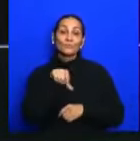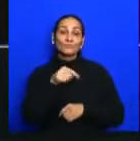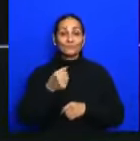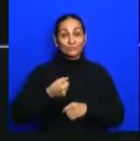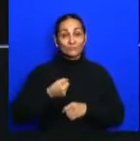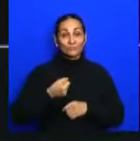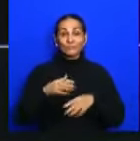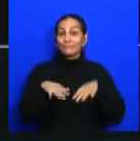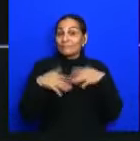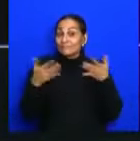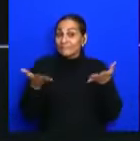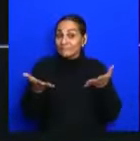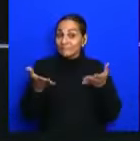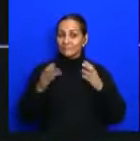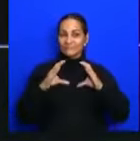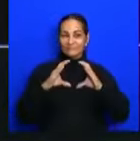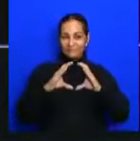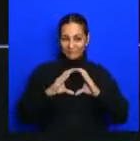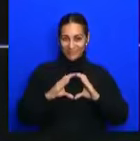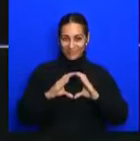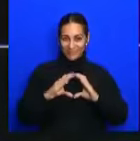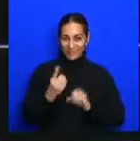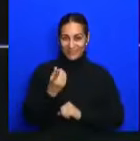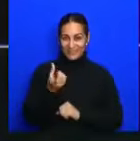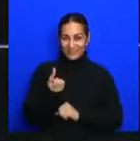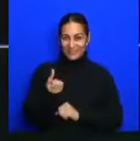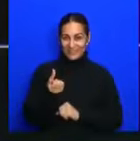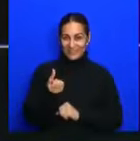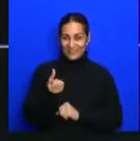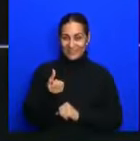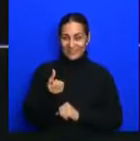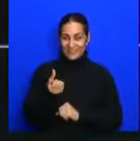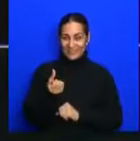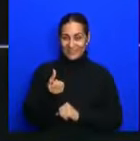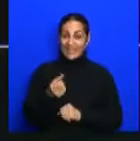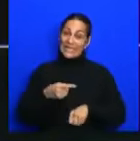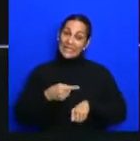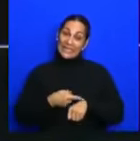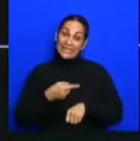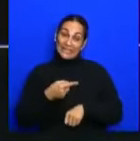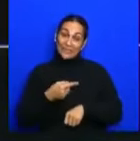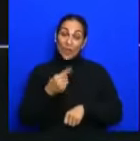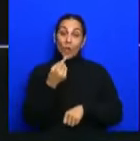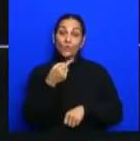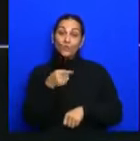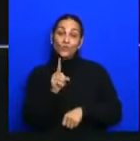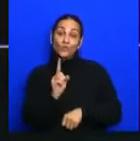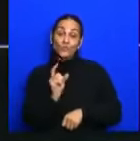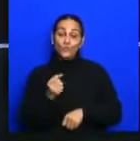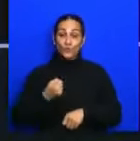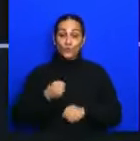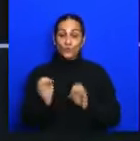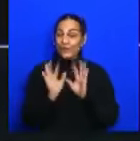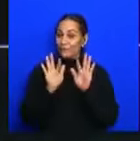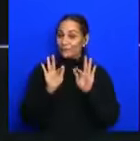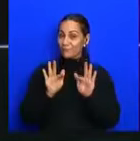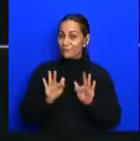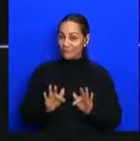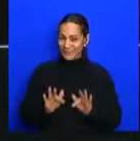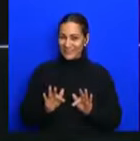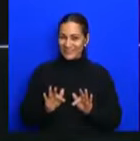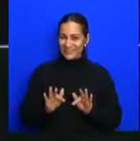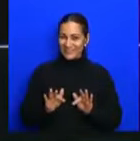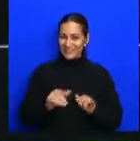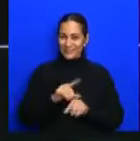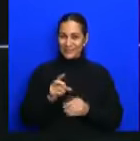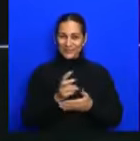número? Bola sorteada, 16. Bola 16. E agora, a última dezena para fechar